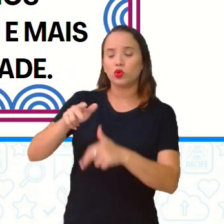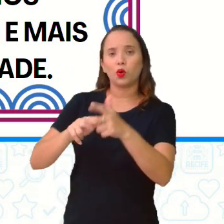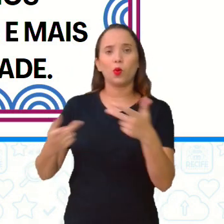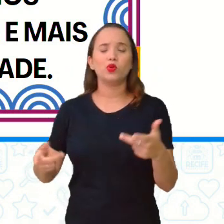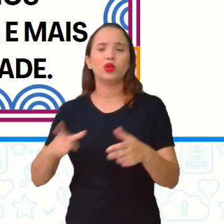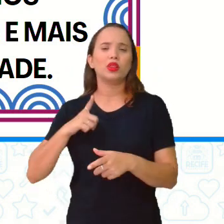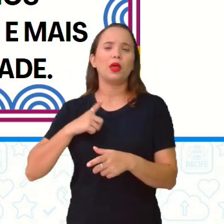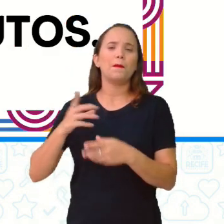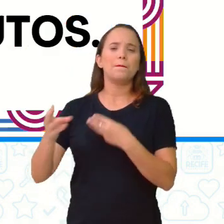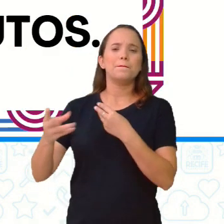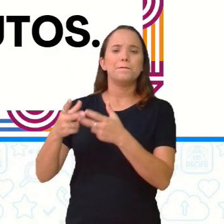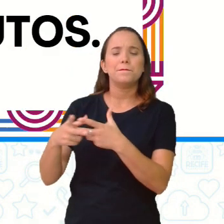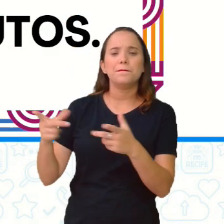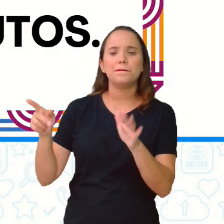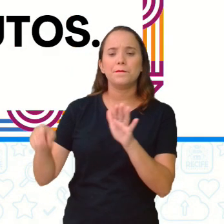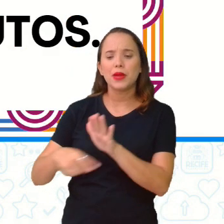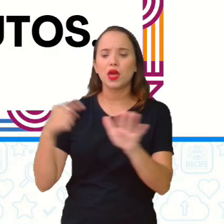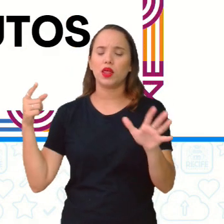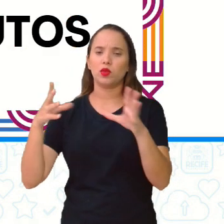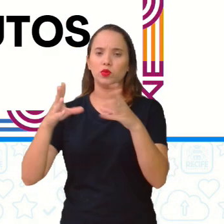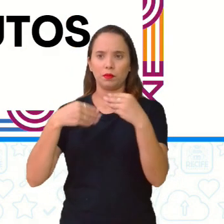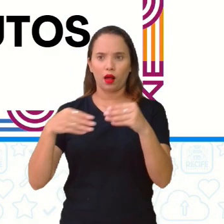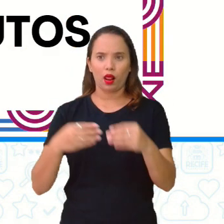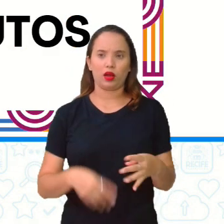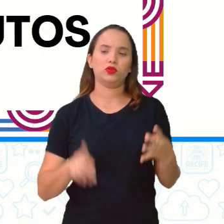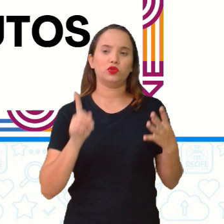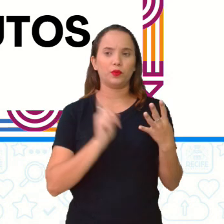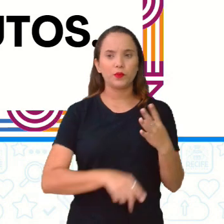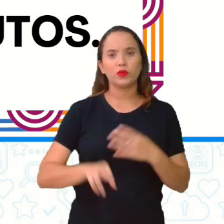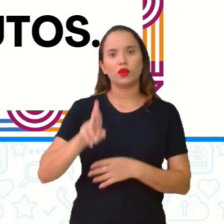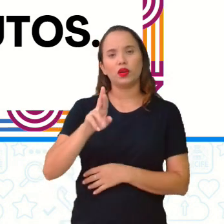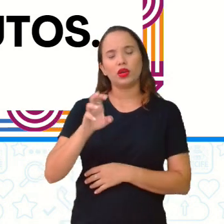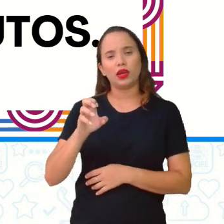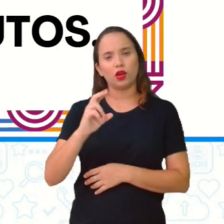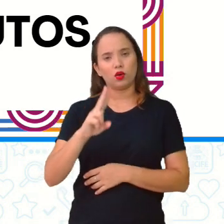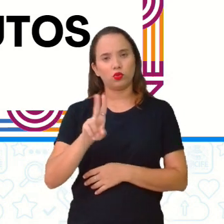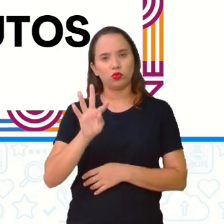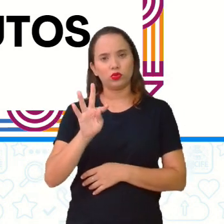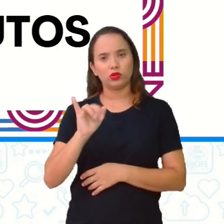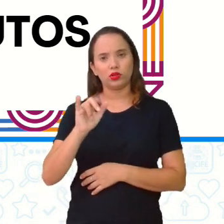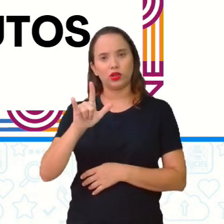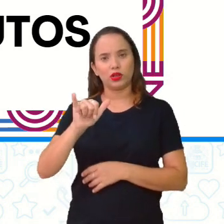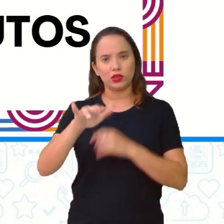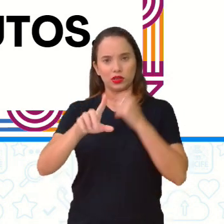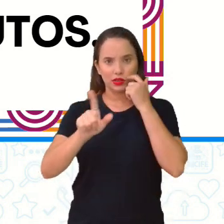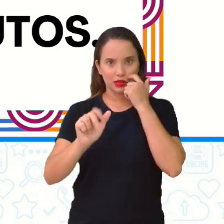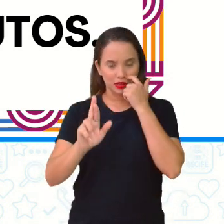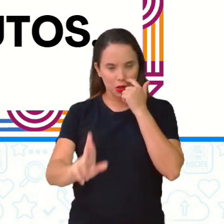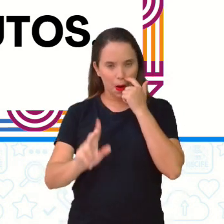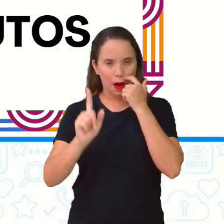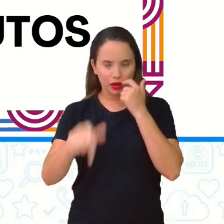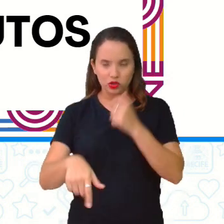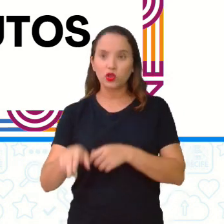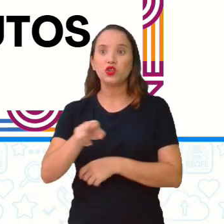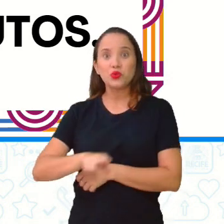mais duráveis. E o último R é reutilizar. A gente dá uma nova utilidade para os